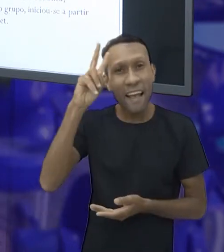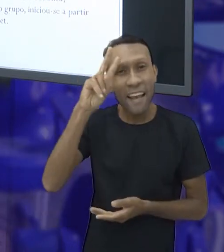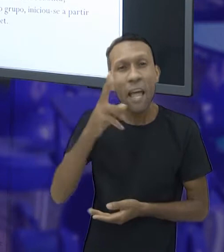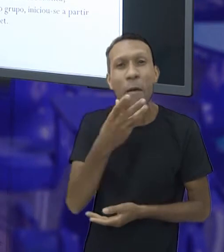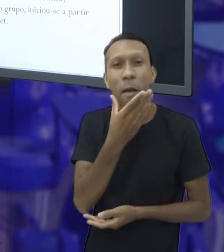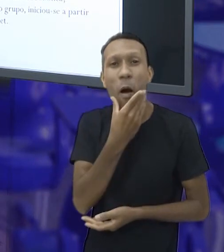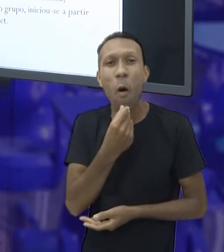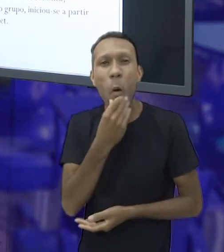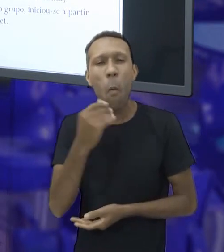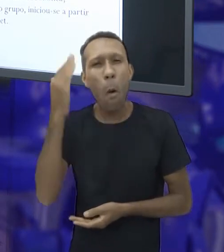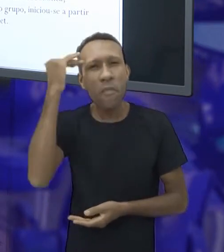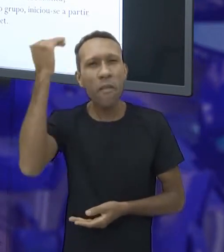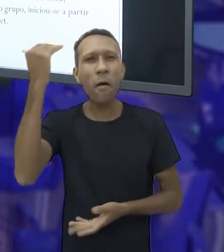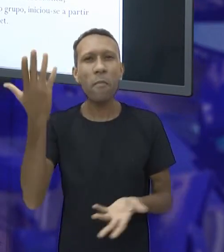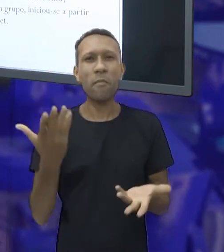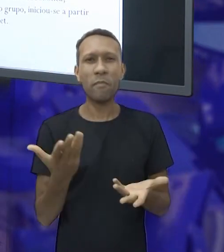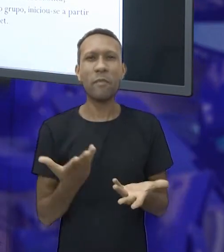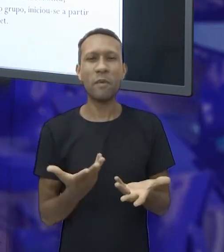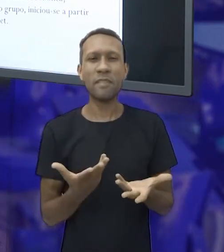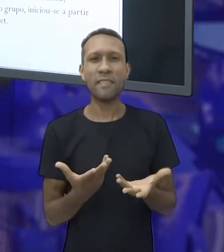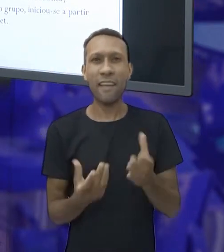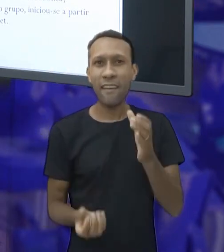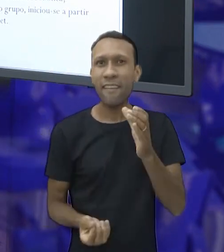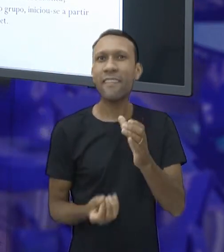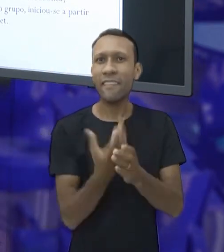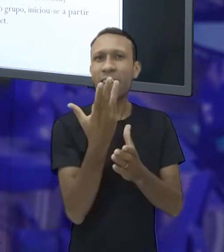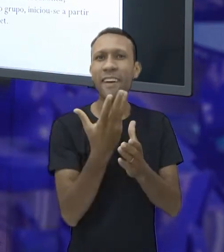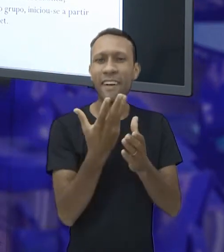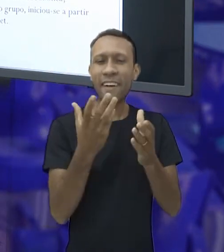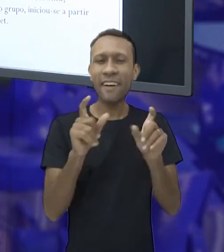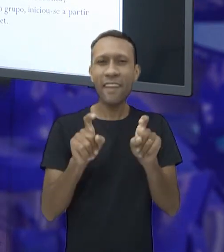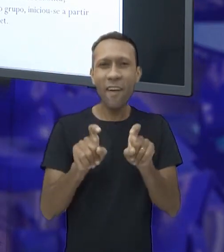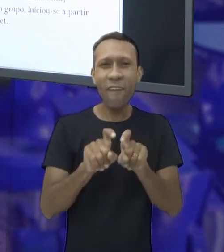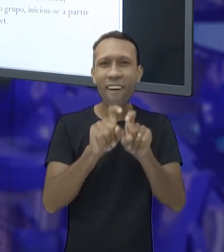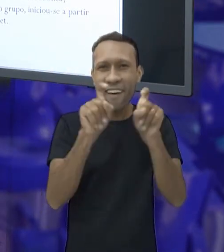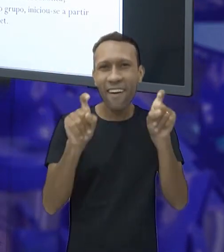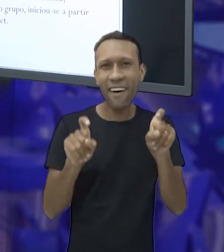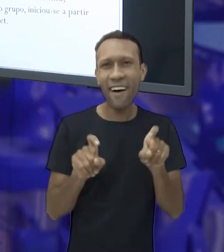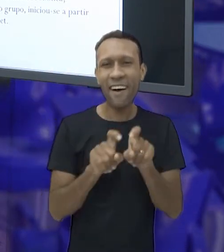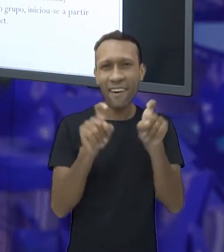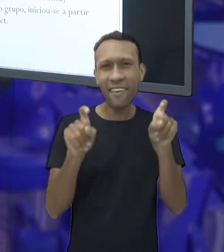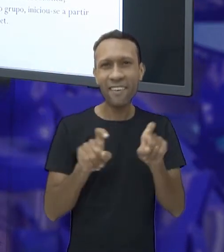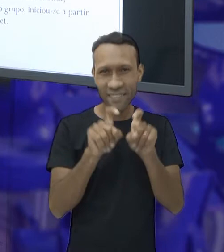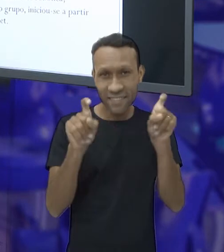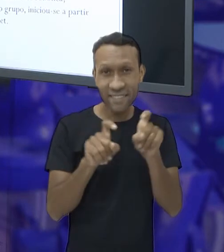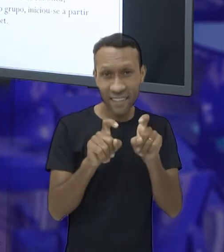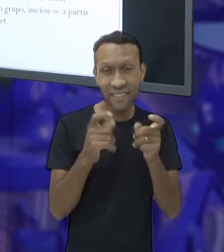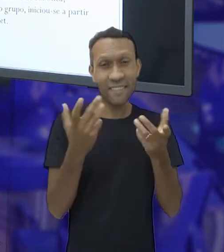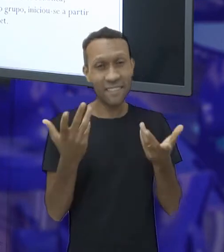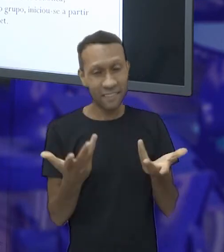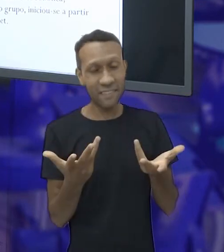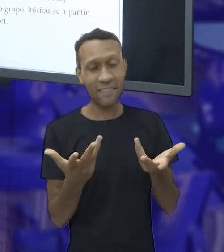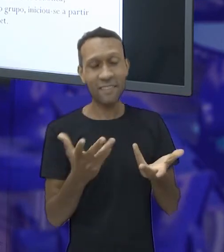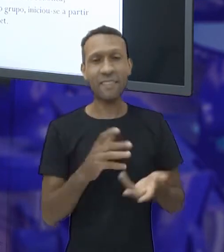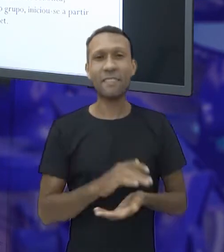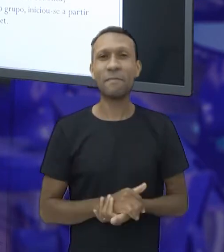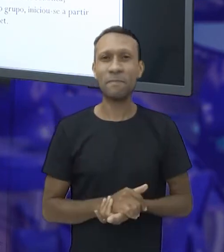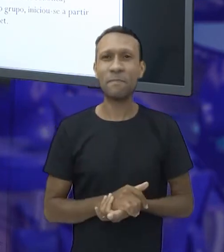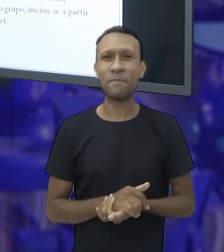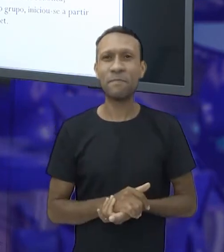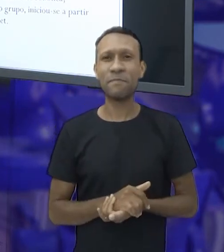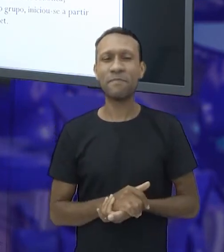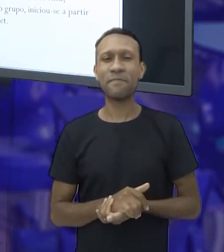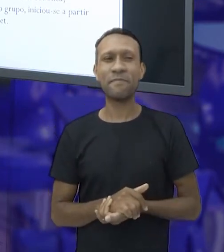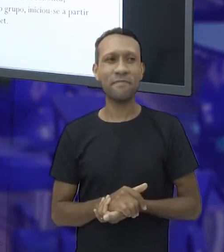Bill? Severino Gates, né? Todo Severino é Bill, para nós aqui do Nordeste, então, Bill Gates, né, Severino